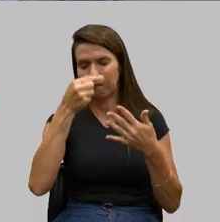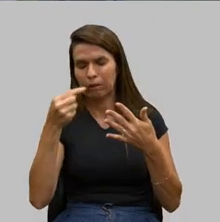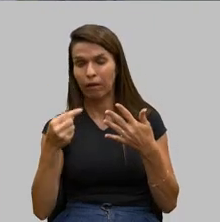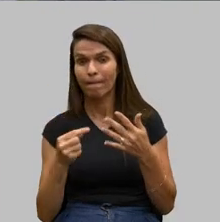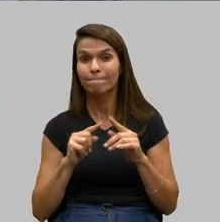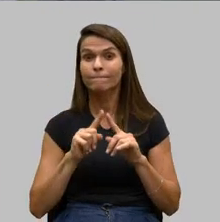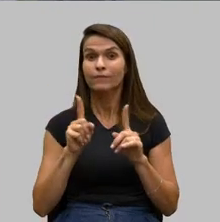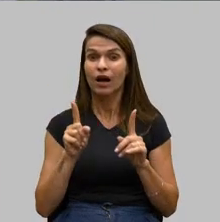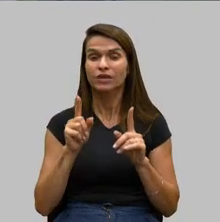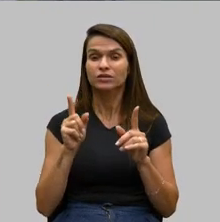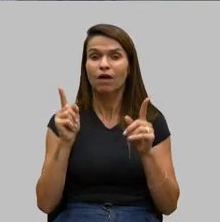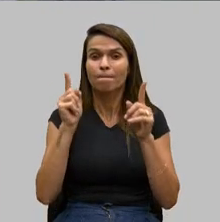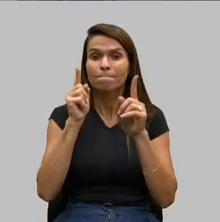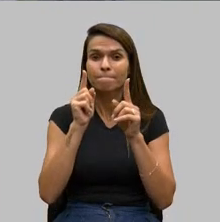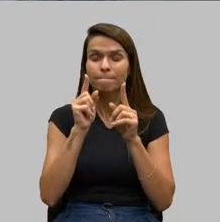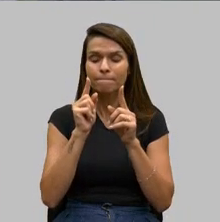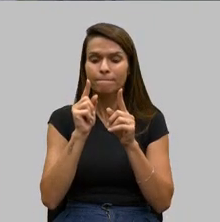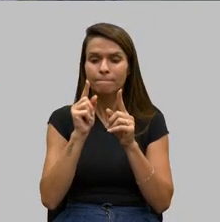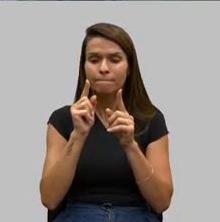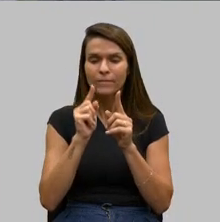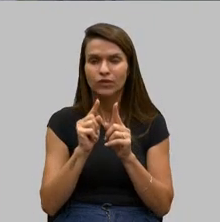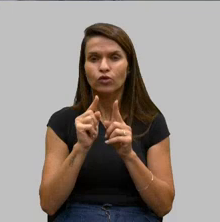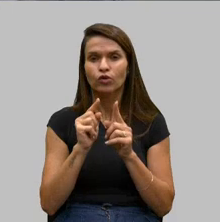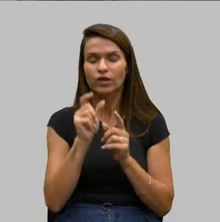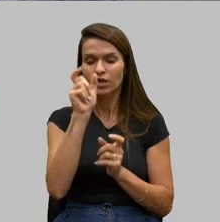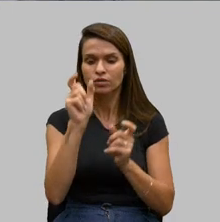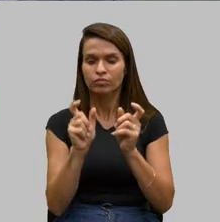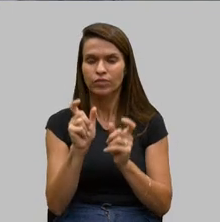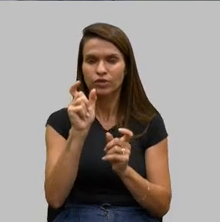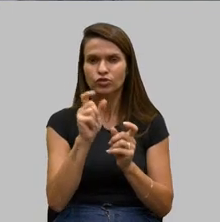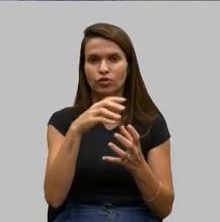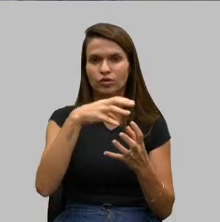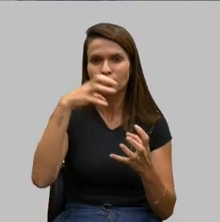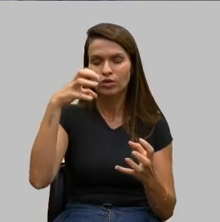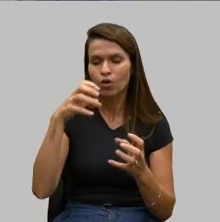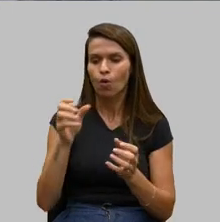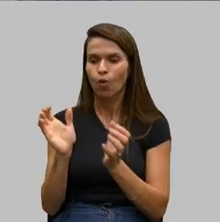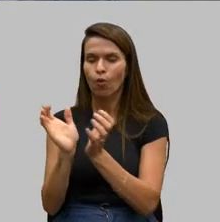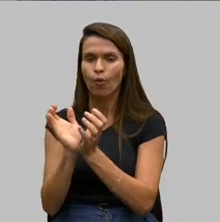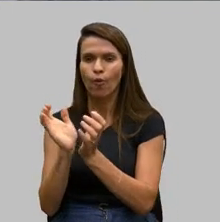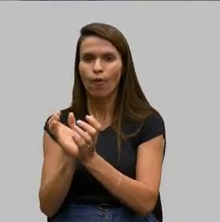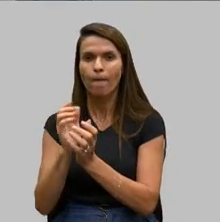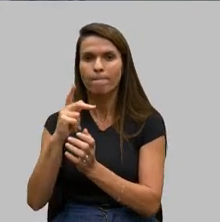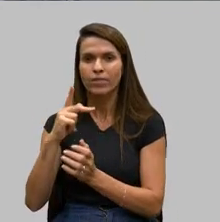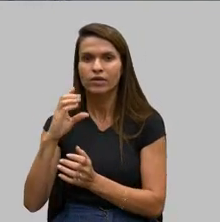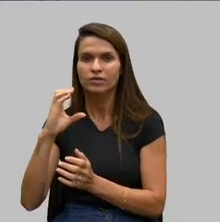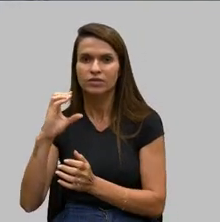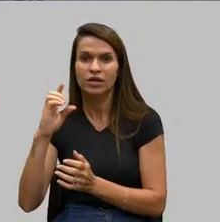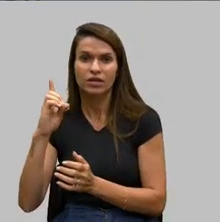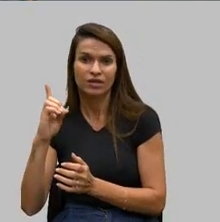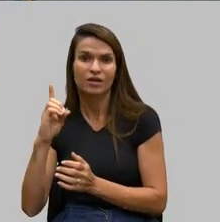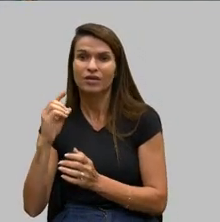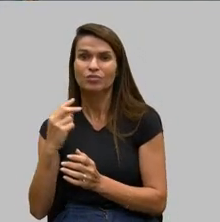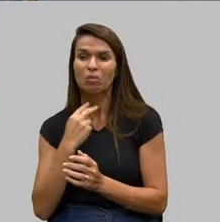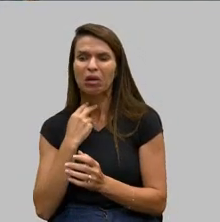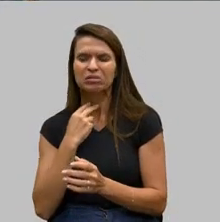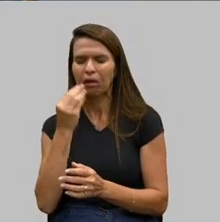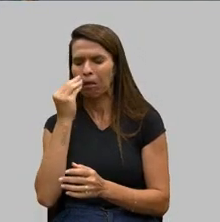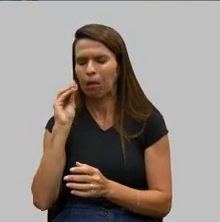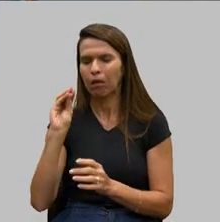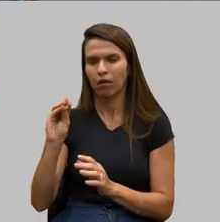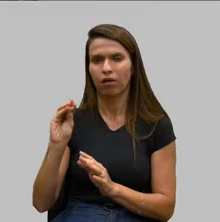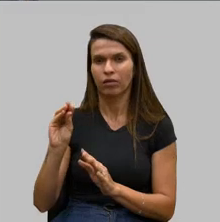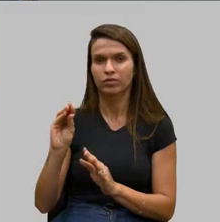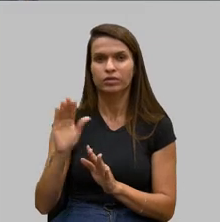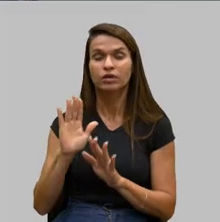mas na minoria né a os idosos e a pessoa com deficiência não podem mais ficar em último lugar eh Também faço